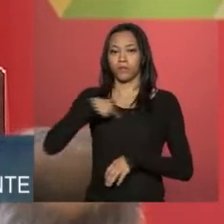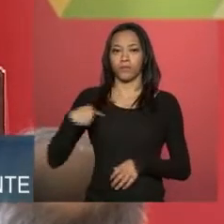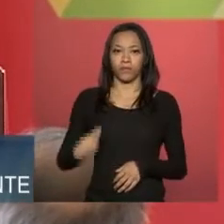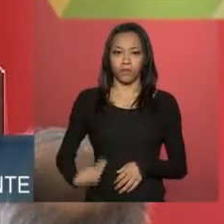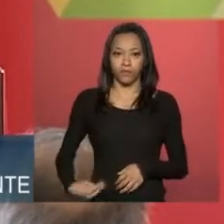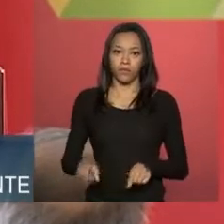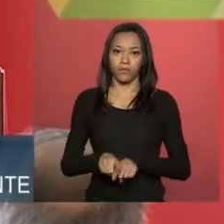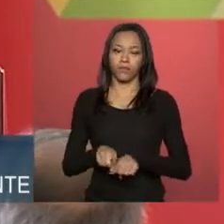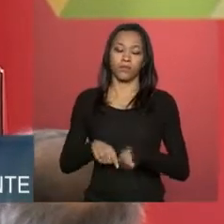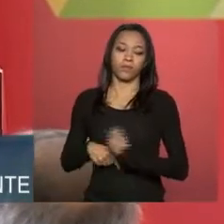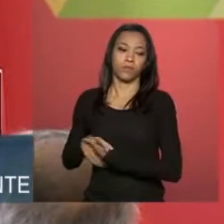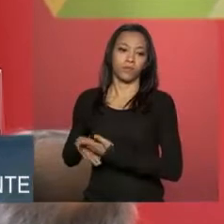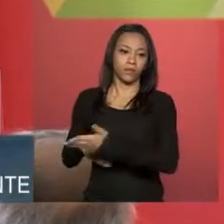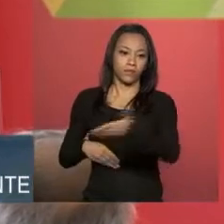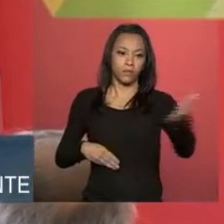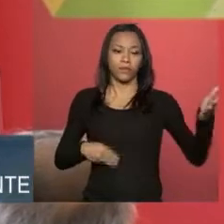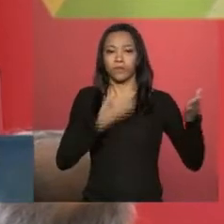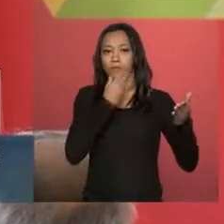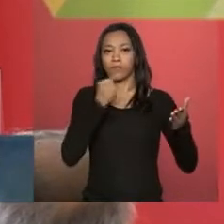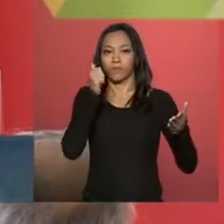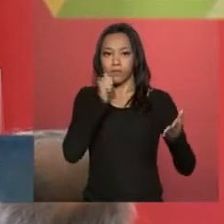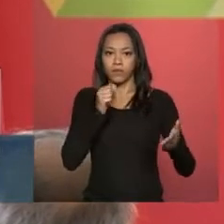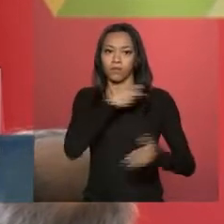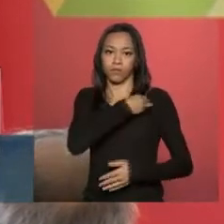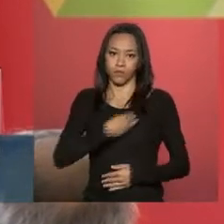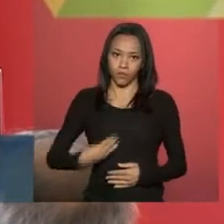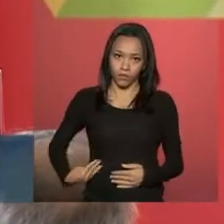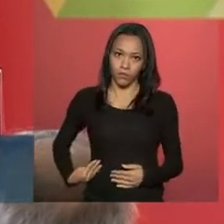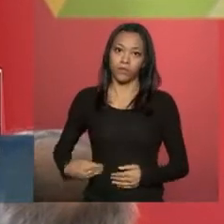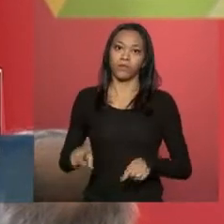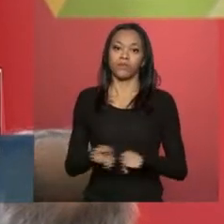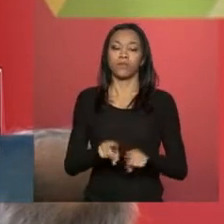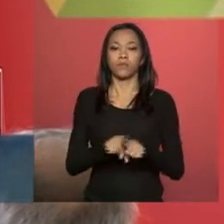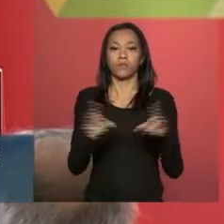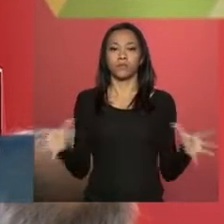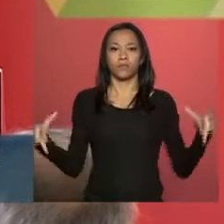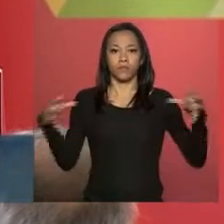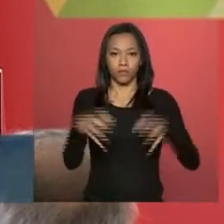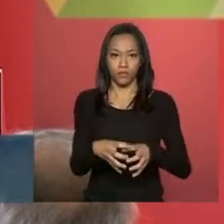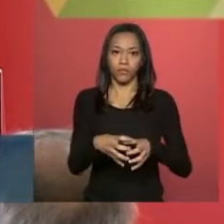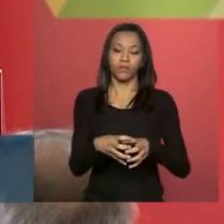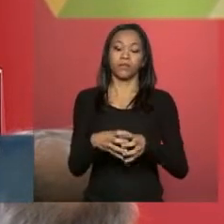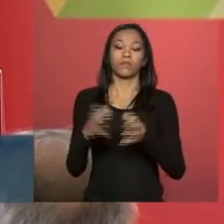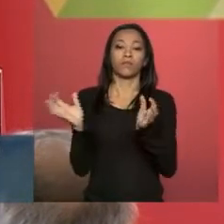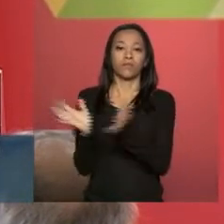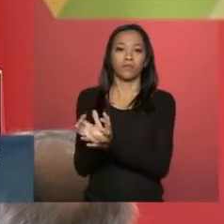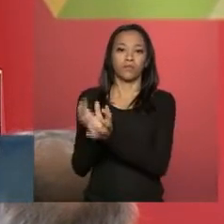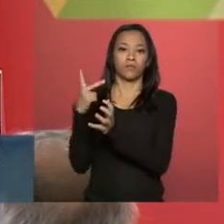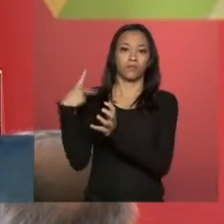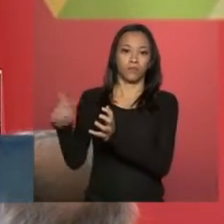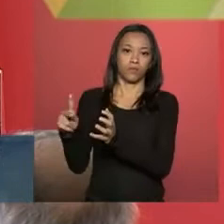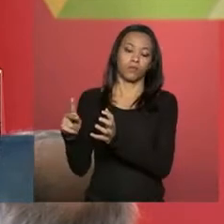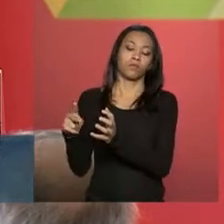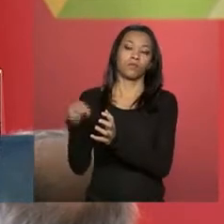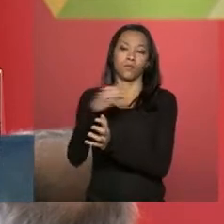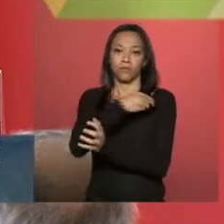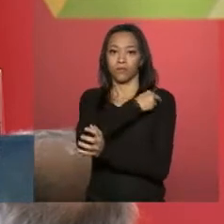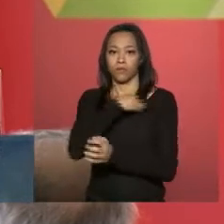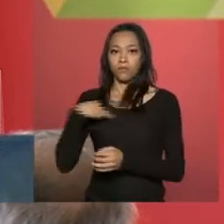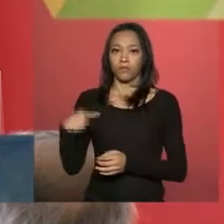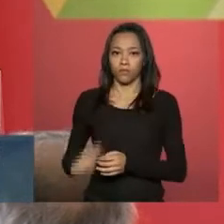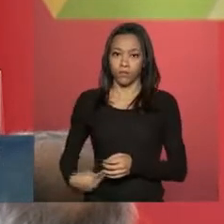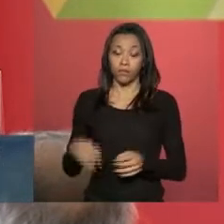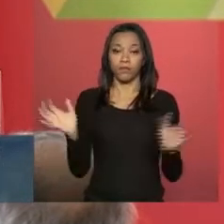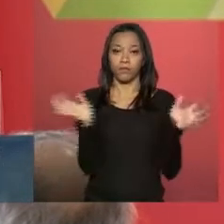ministros de Estado, membros do Conselho de Estado e integrantes das delegações da China e do